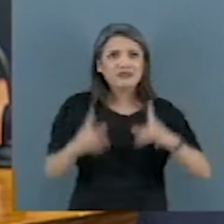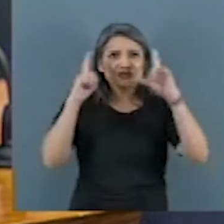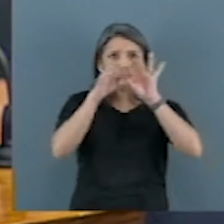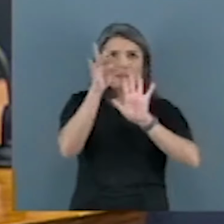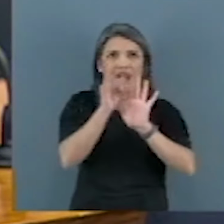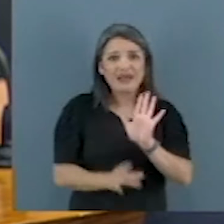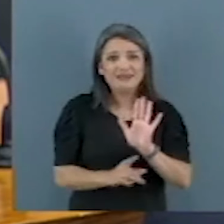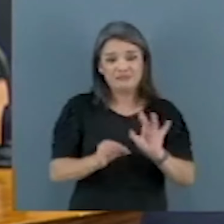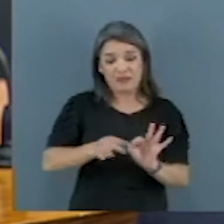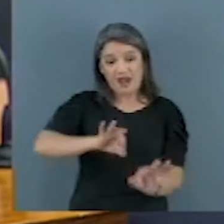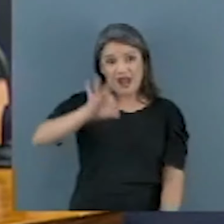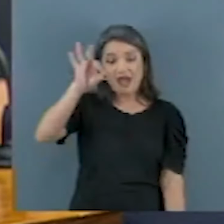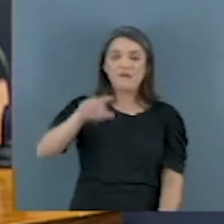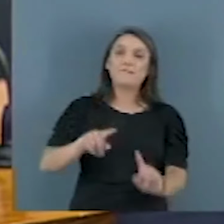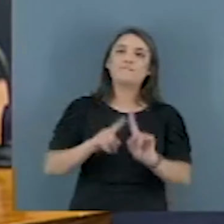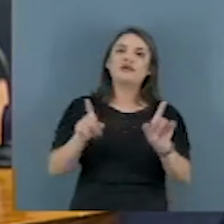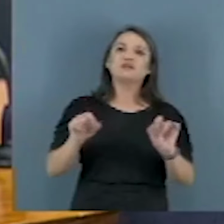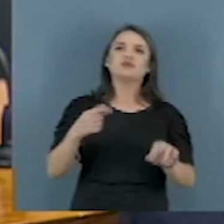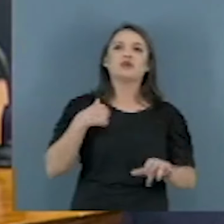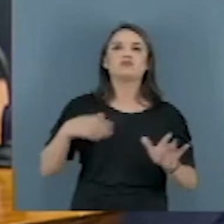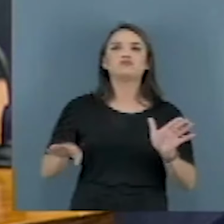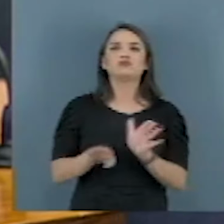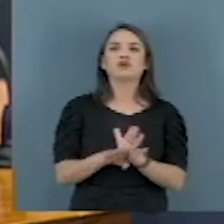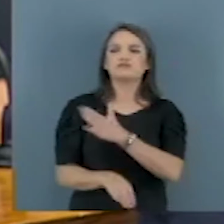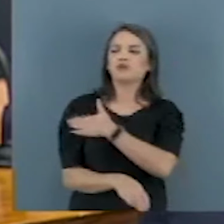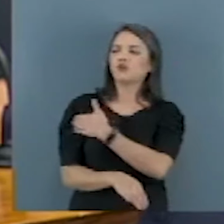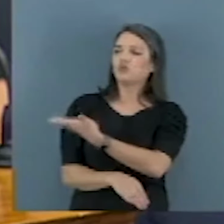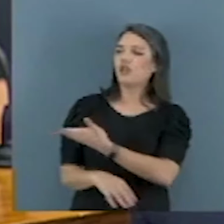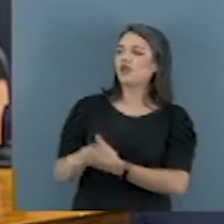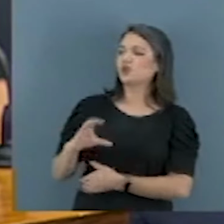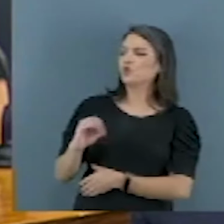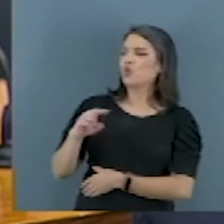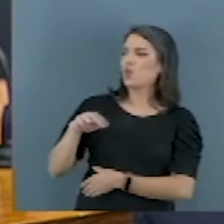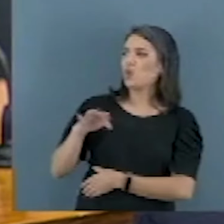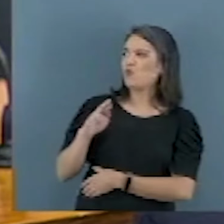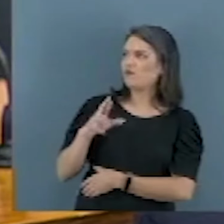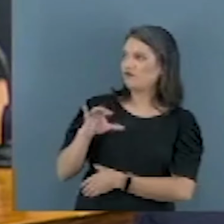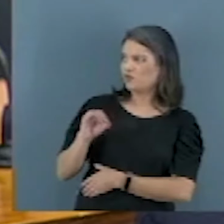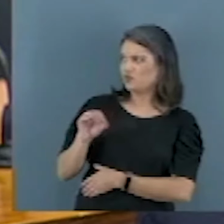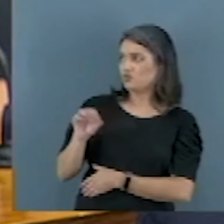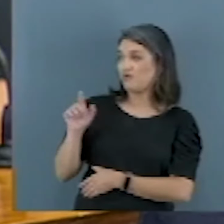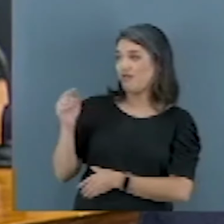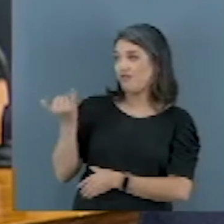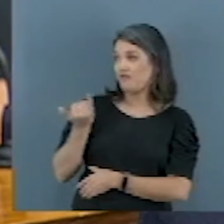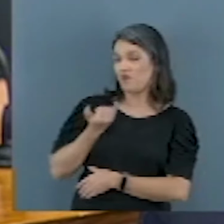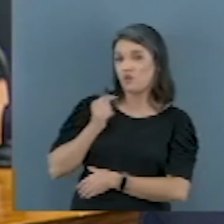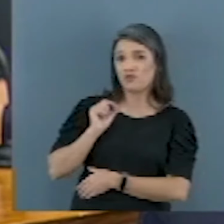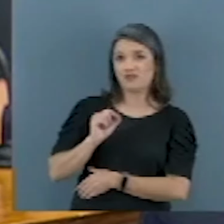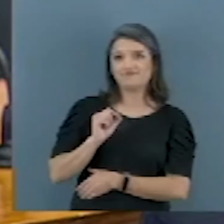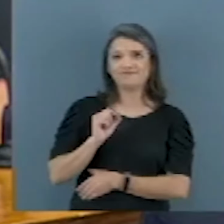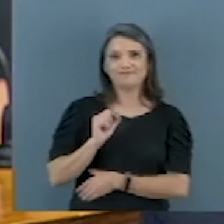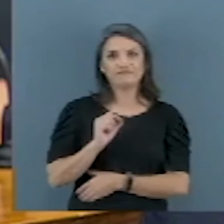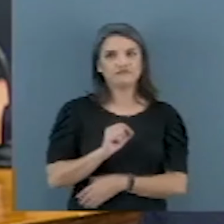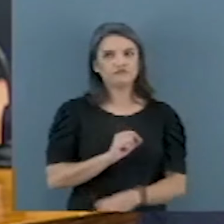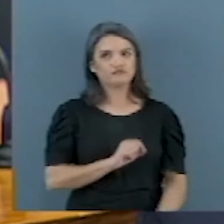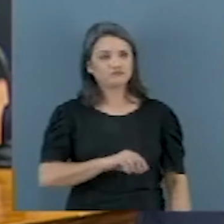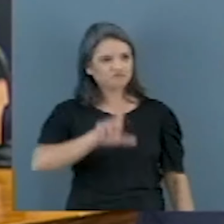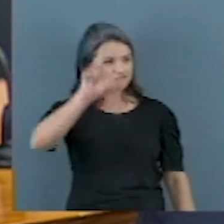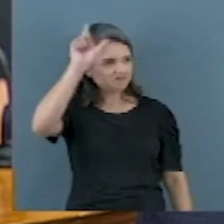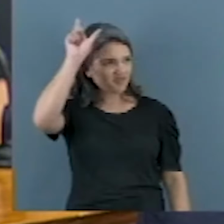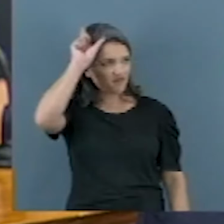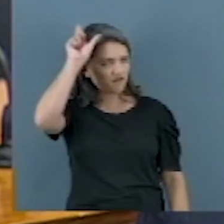ali, logo que cheguei, sentei do lado do Confúcio. Ele abriu o coração e disse: Petecão, o Valdez, com todo